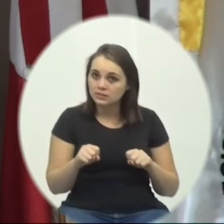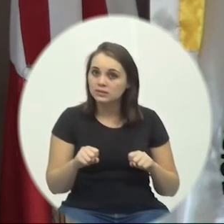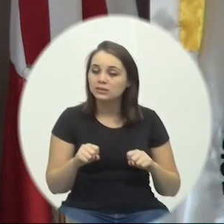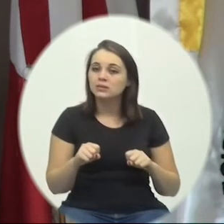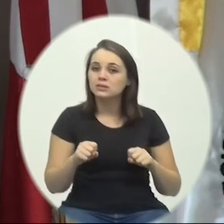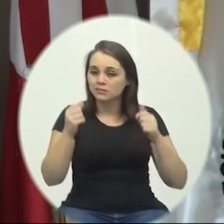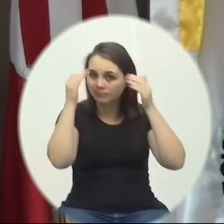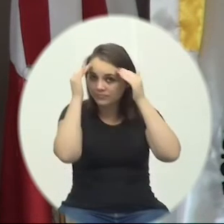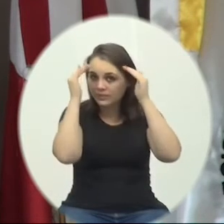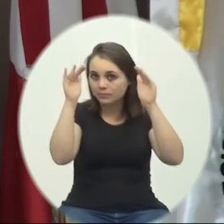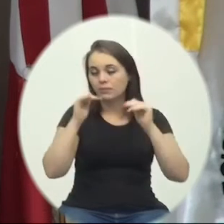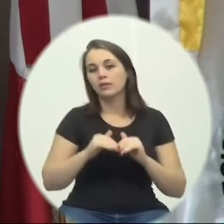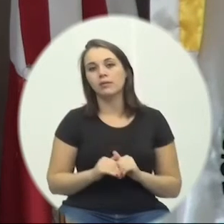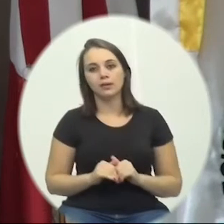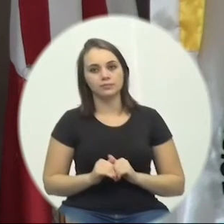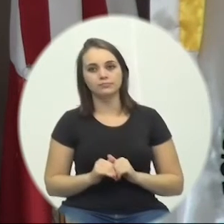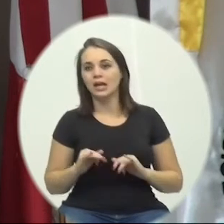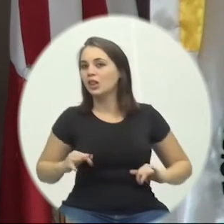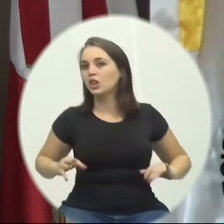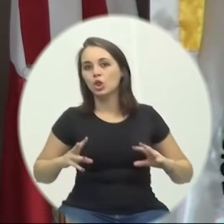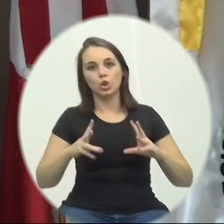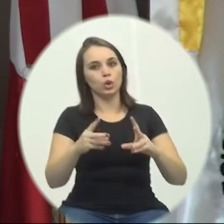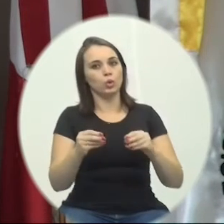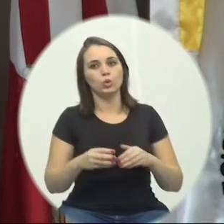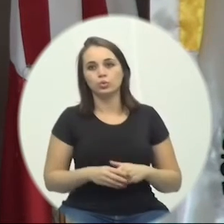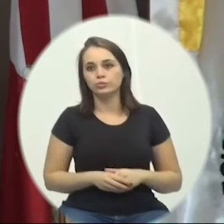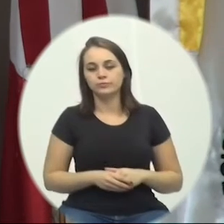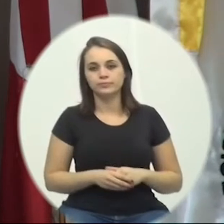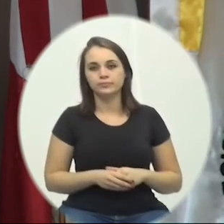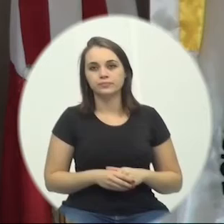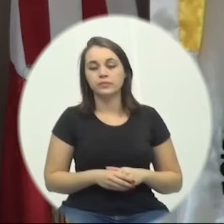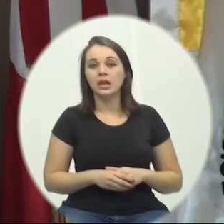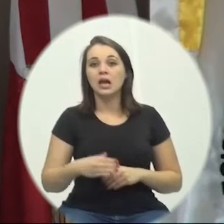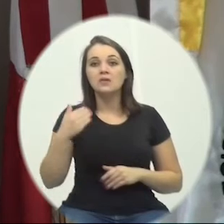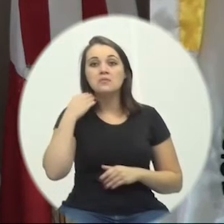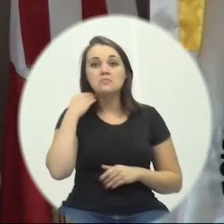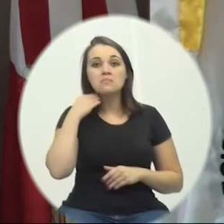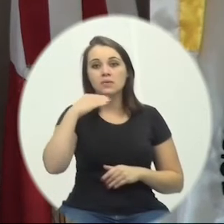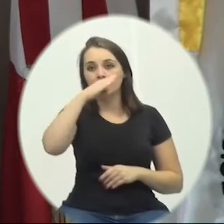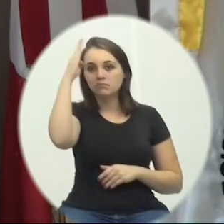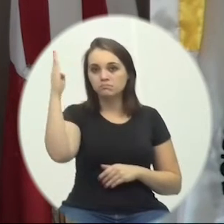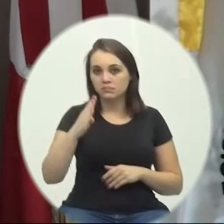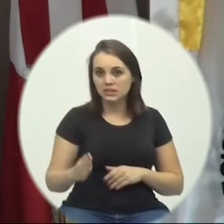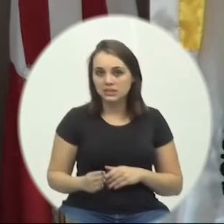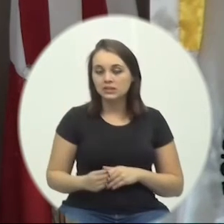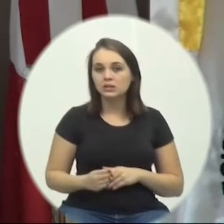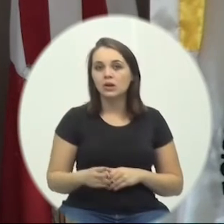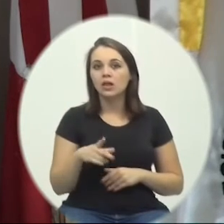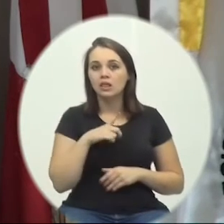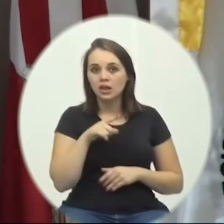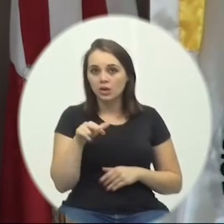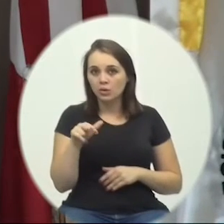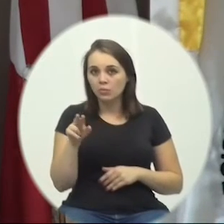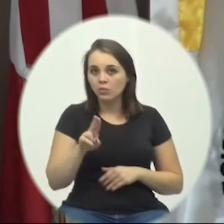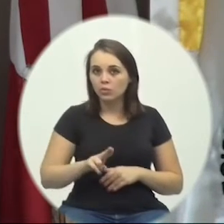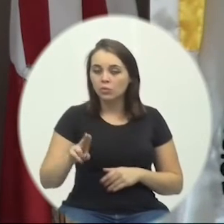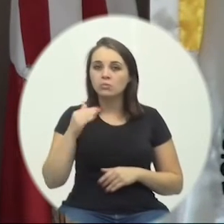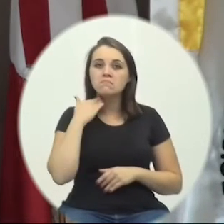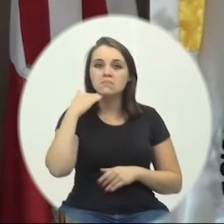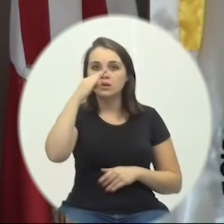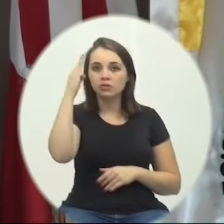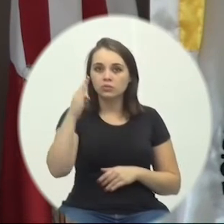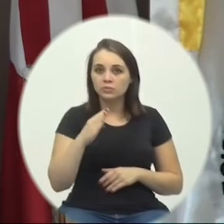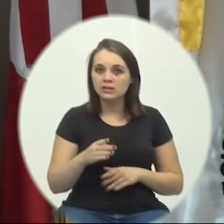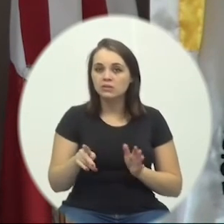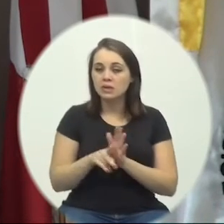tem que ser respeitado aos nossos colegas. E o Banco do Brasil, eu faço registro, eu tenho um irmão que usa o Banco do Brasil, que é